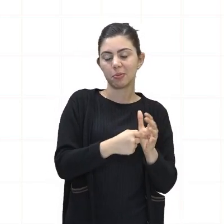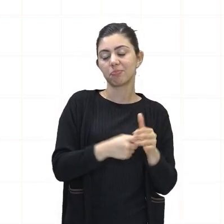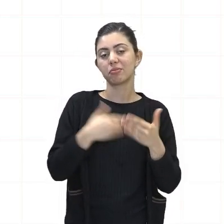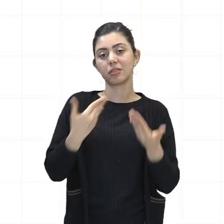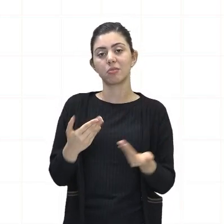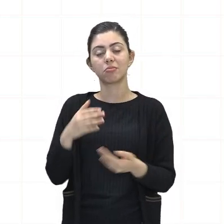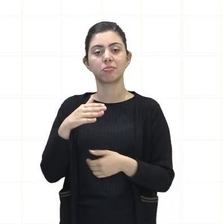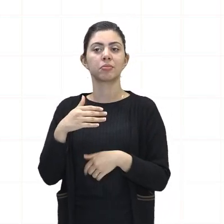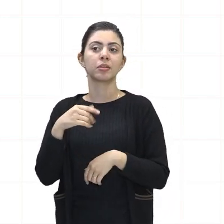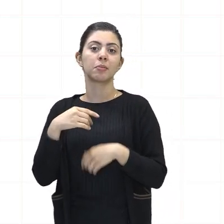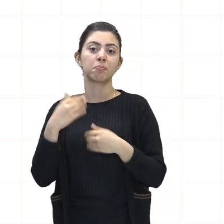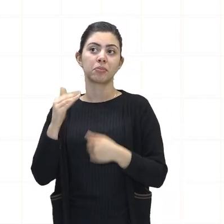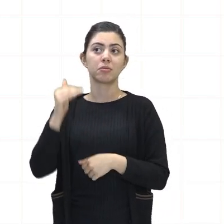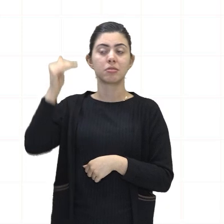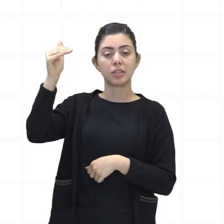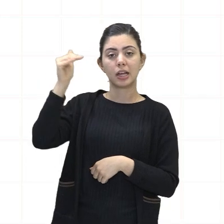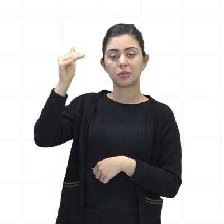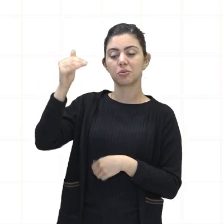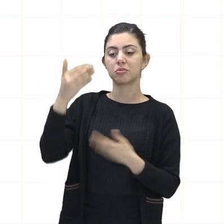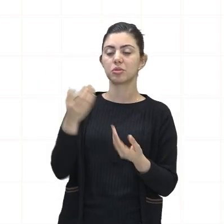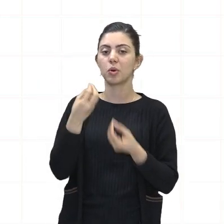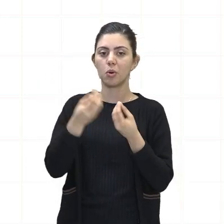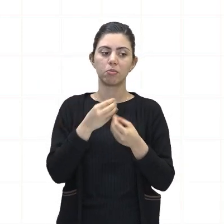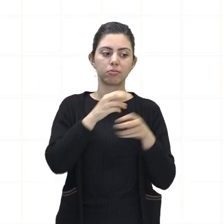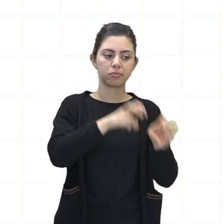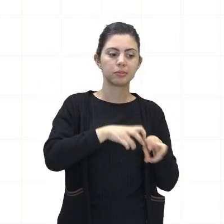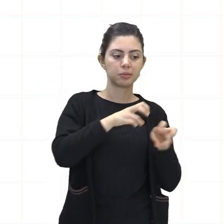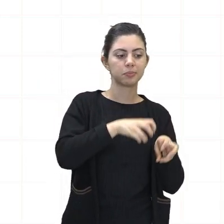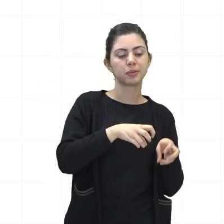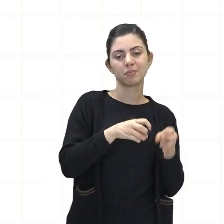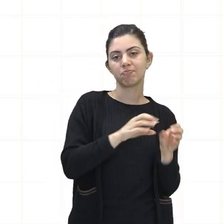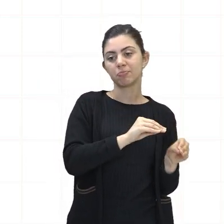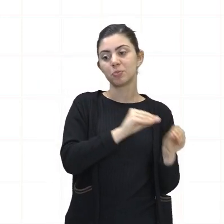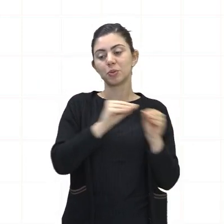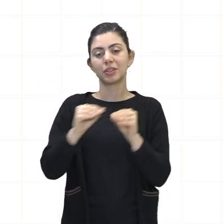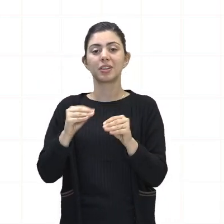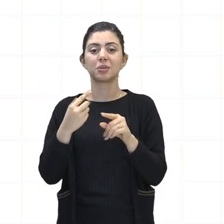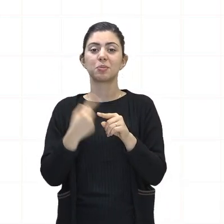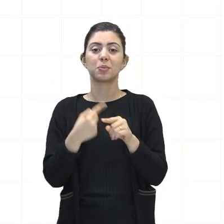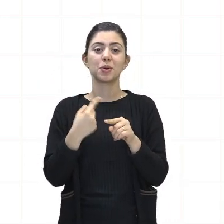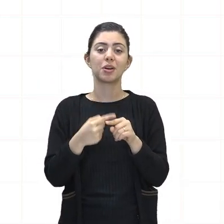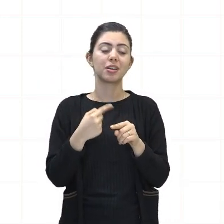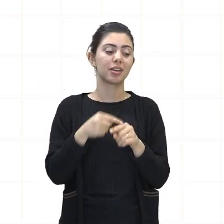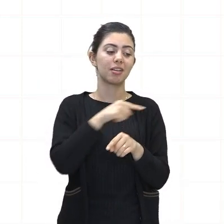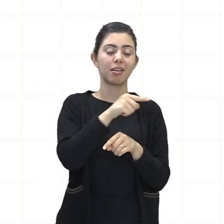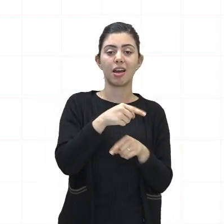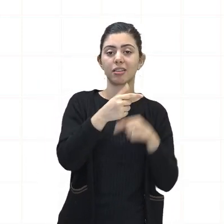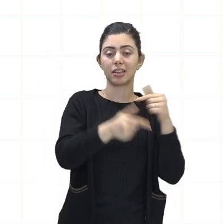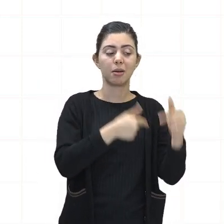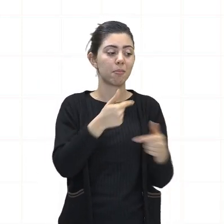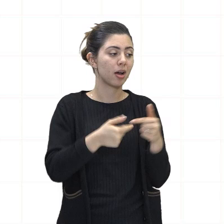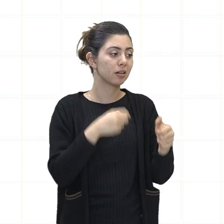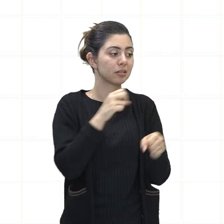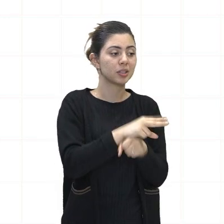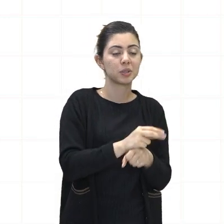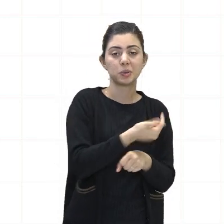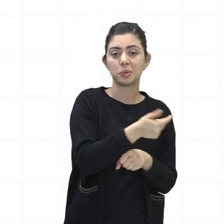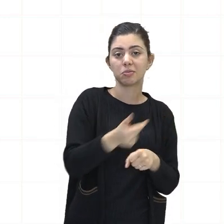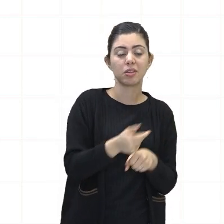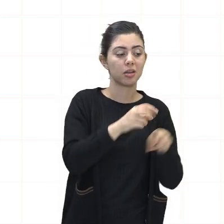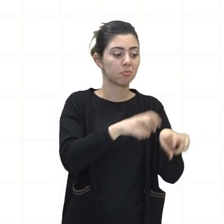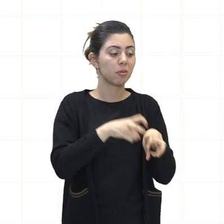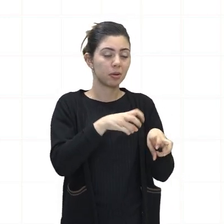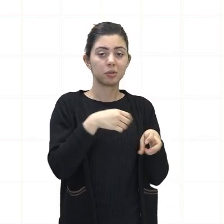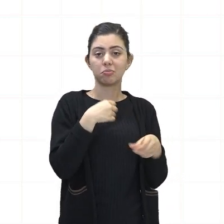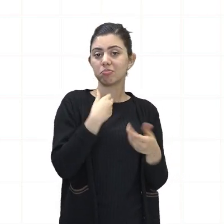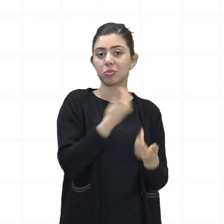Elas acabam saindo do lugar onde elas estão, indo para a cidade, porque lá onde elas estão não consegue, né? Não consegue ali trabalhar, produzir